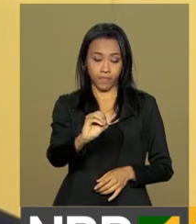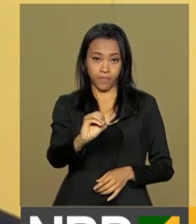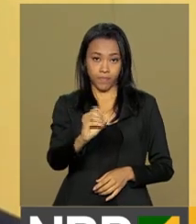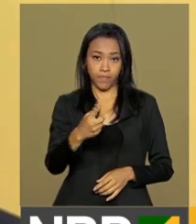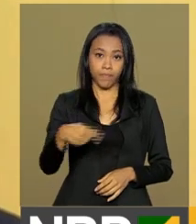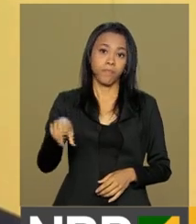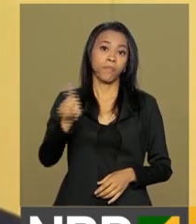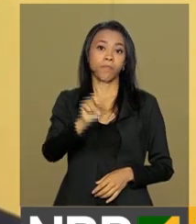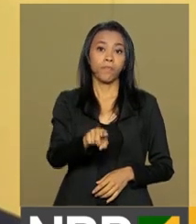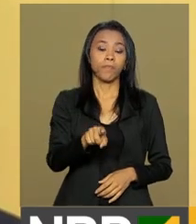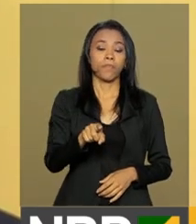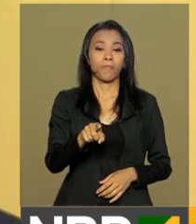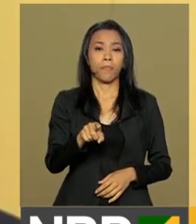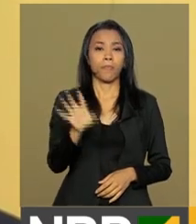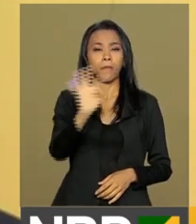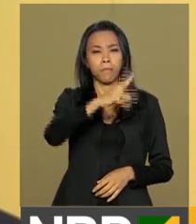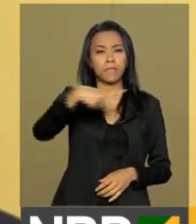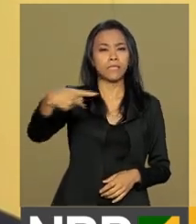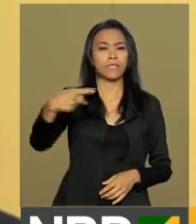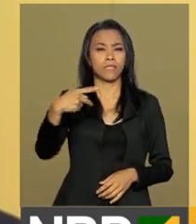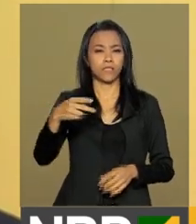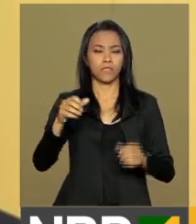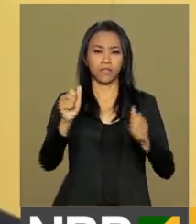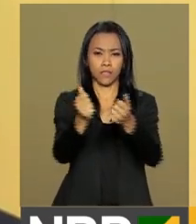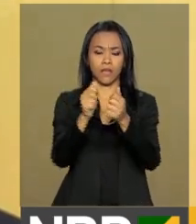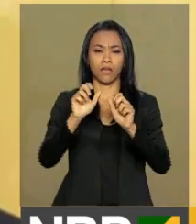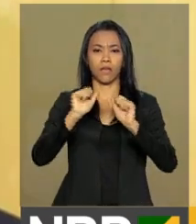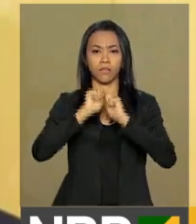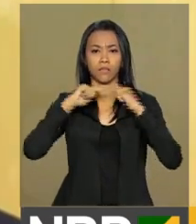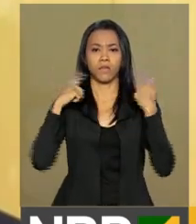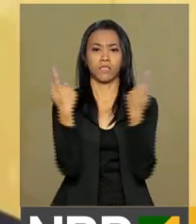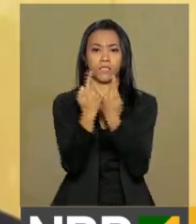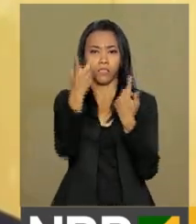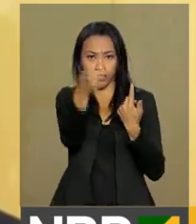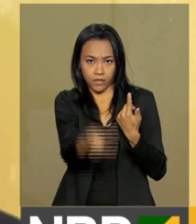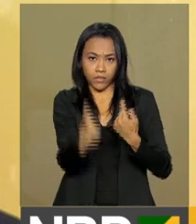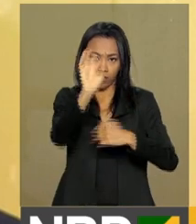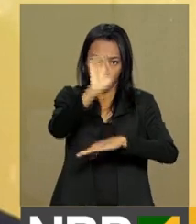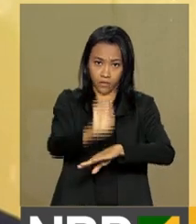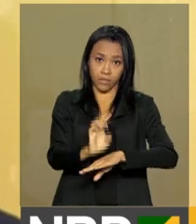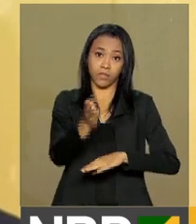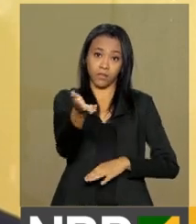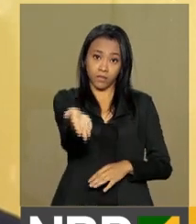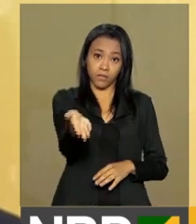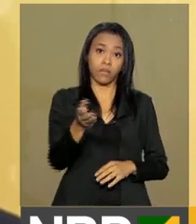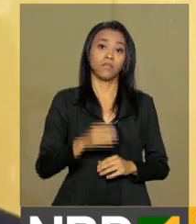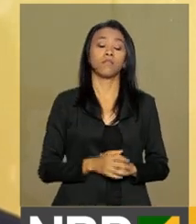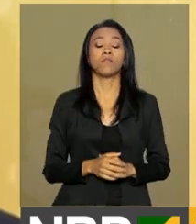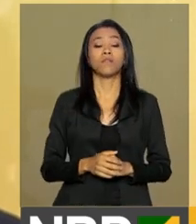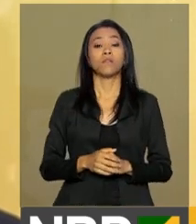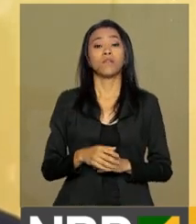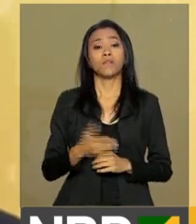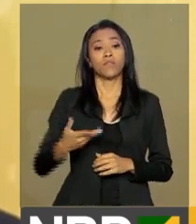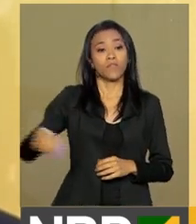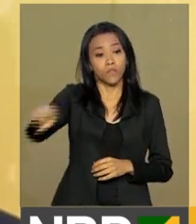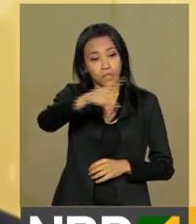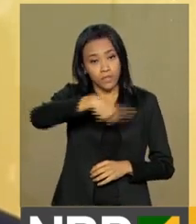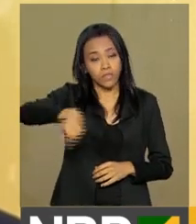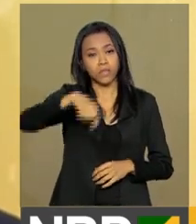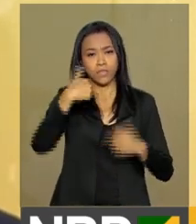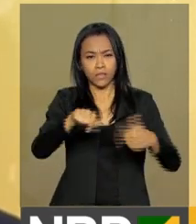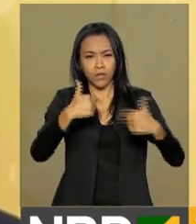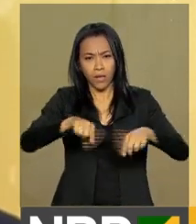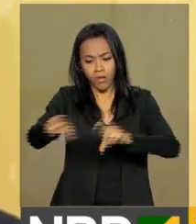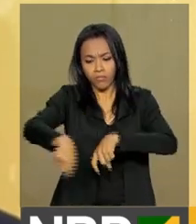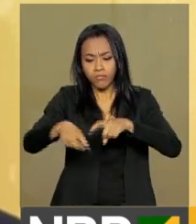o presidente da Câmara Municipal de Rio Verde, vereador Lucivaldo Medeiros, senhores produtores rurais,